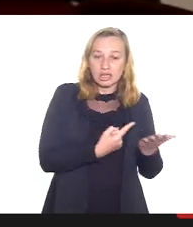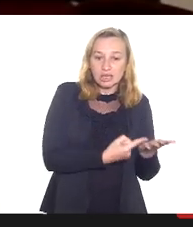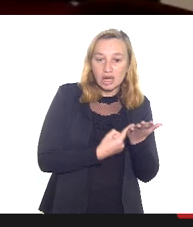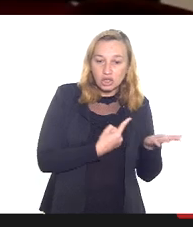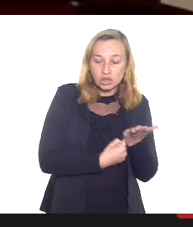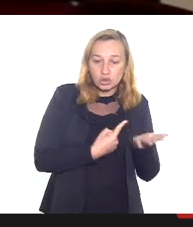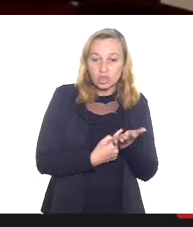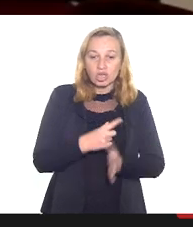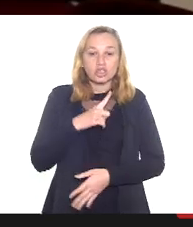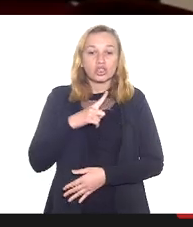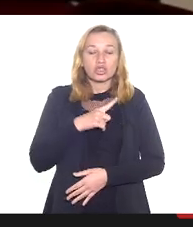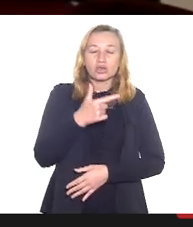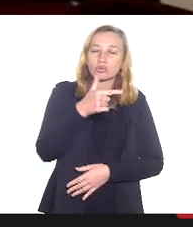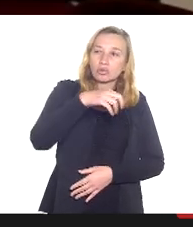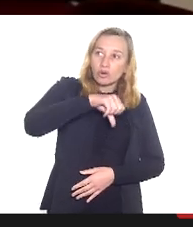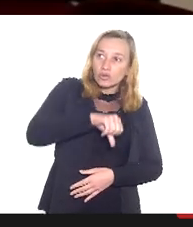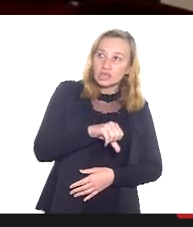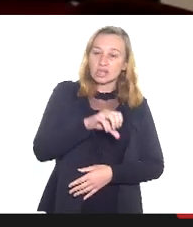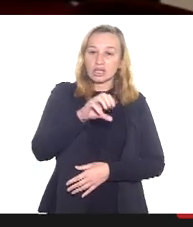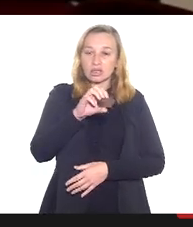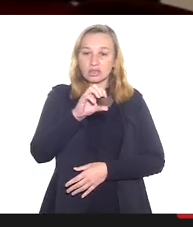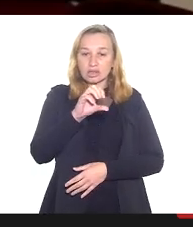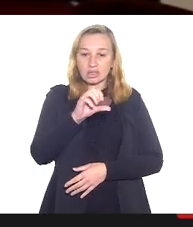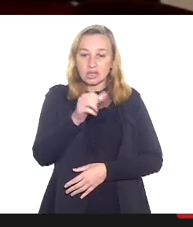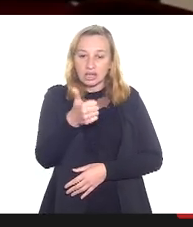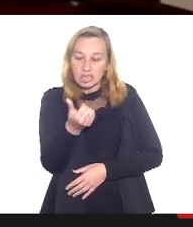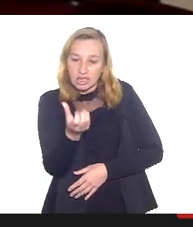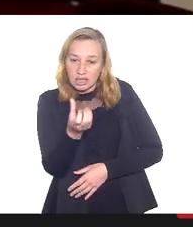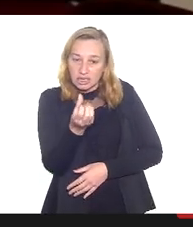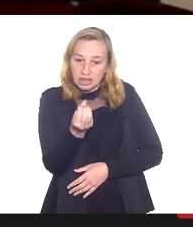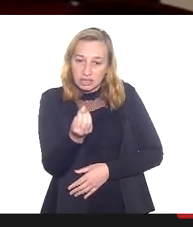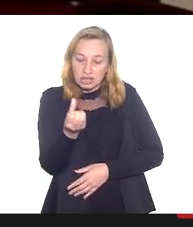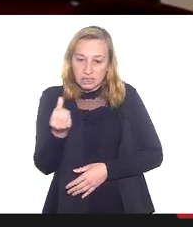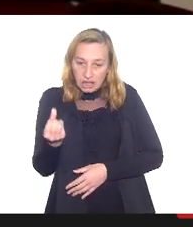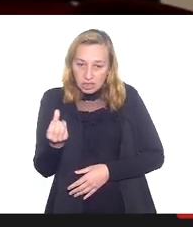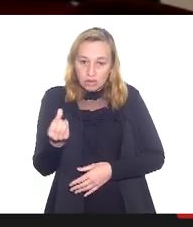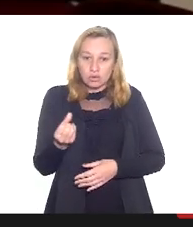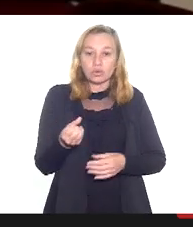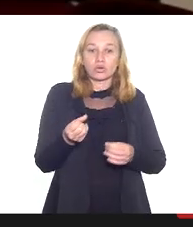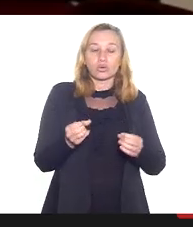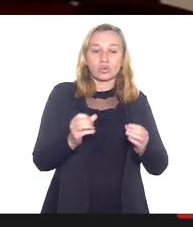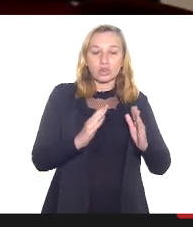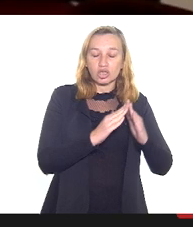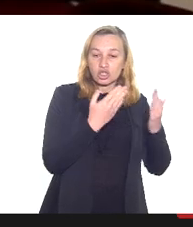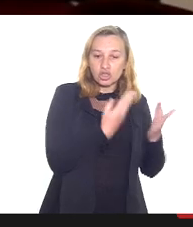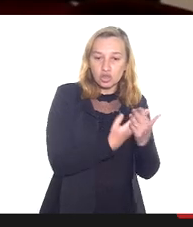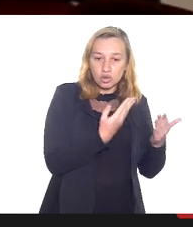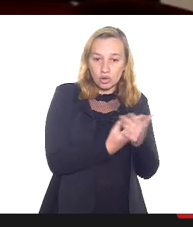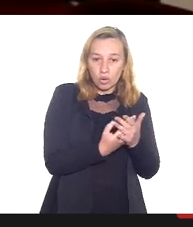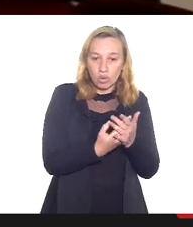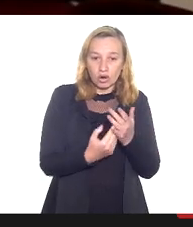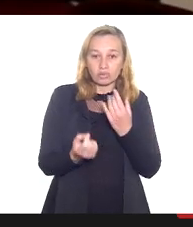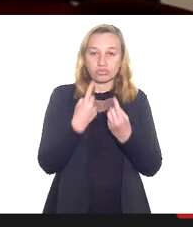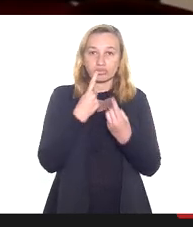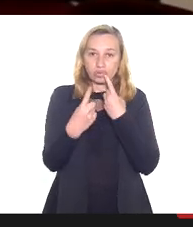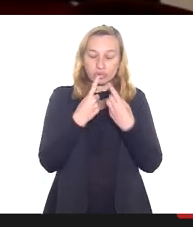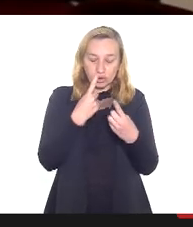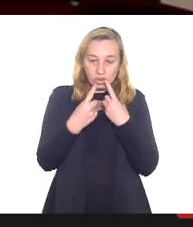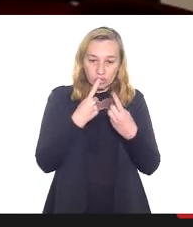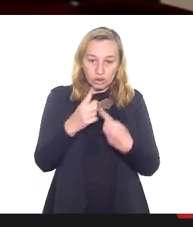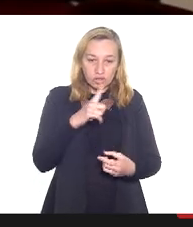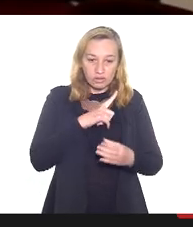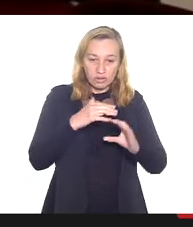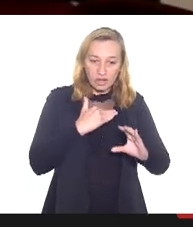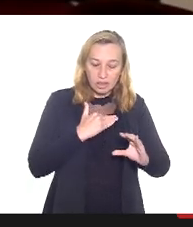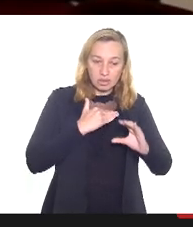tivemos 906 unidades escolares que realizaram discussão, encaminharam atas para a